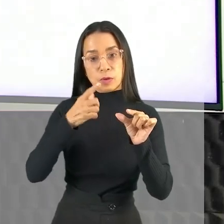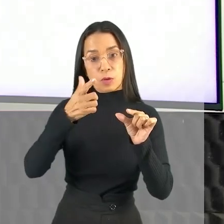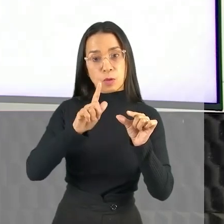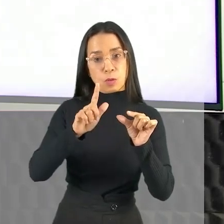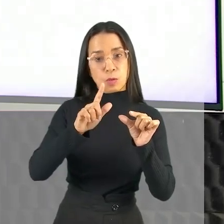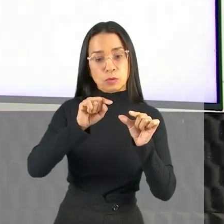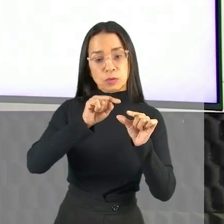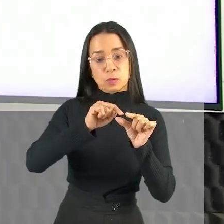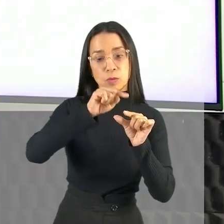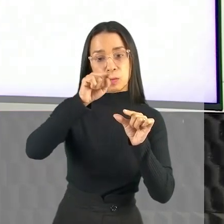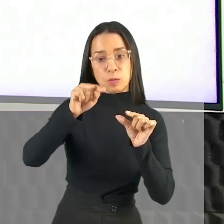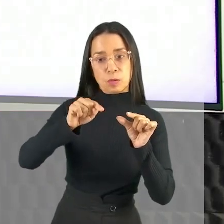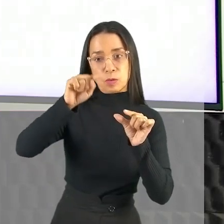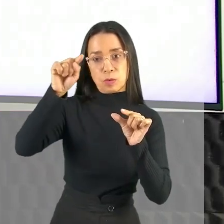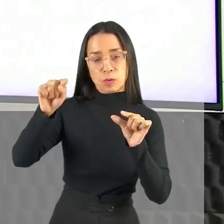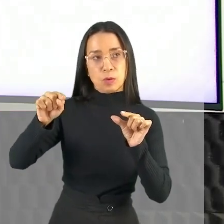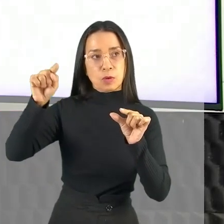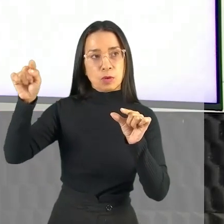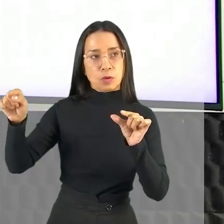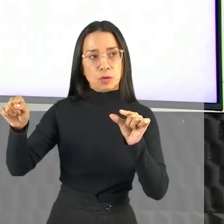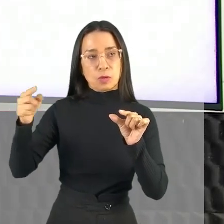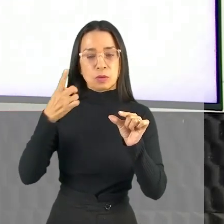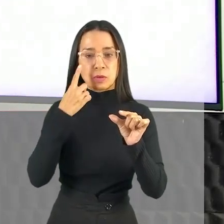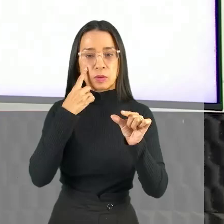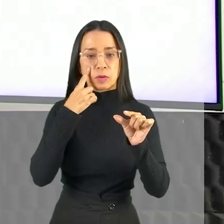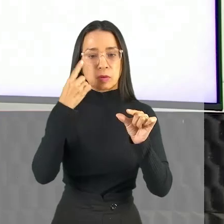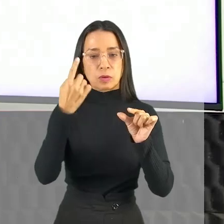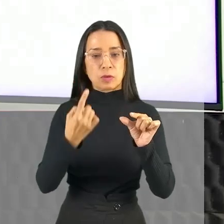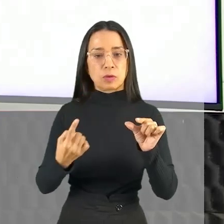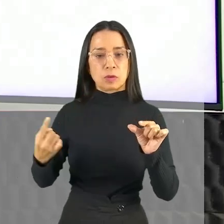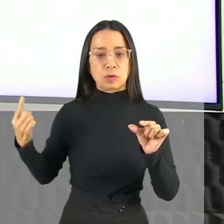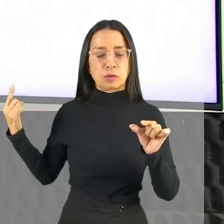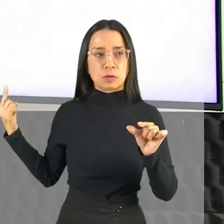outras projeções. Então, a gente vai ver